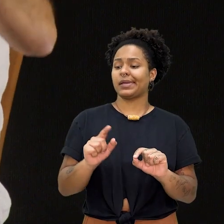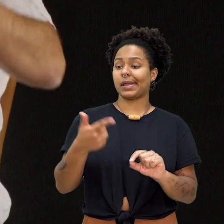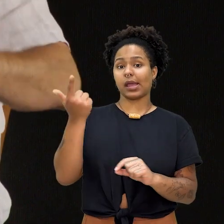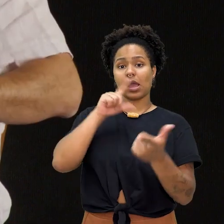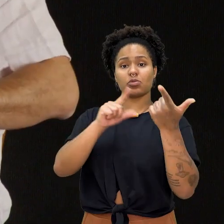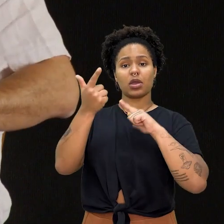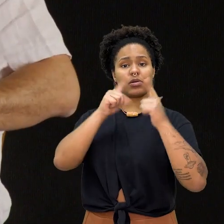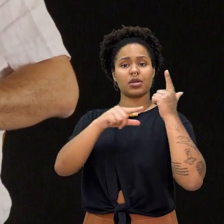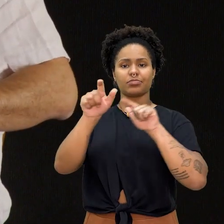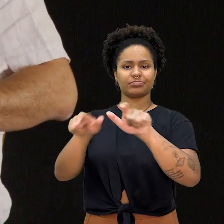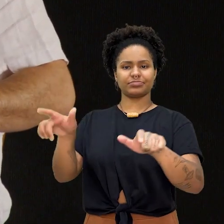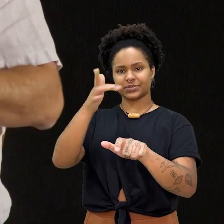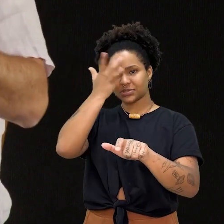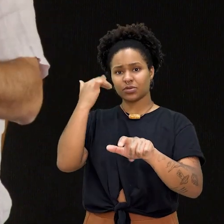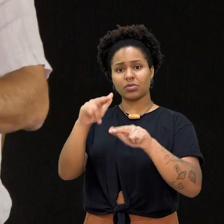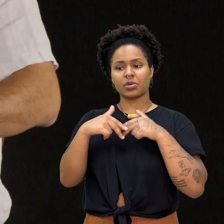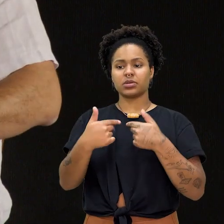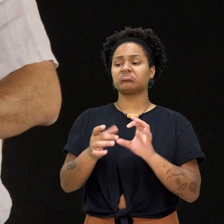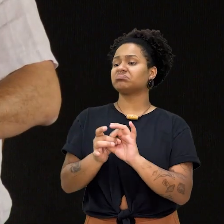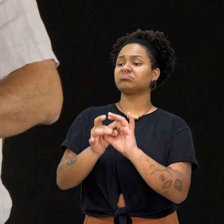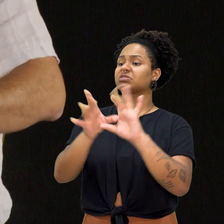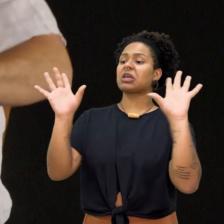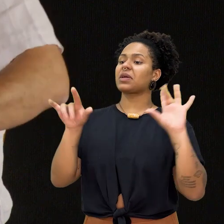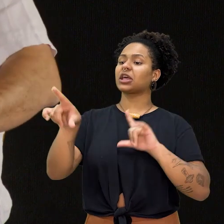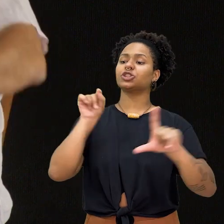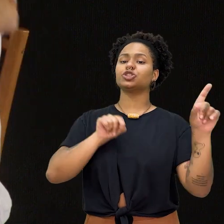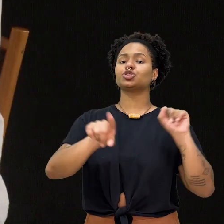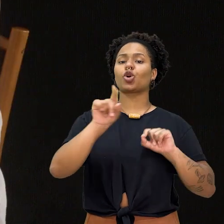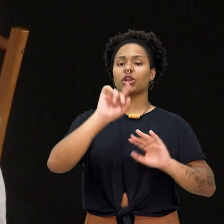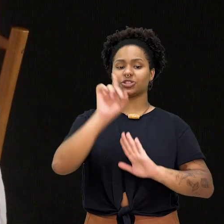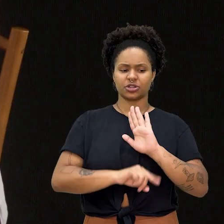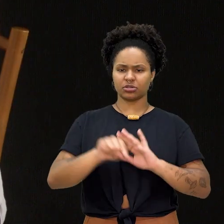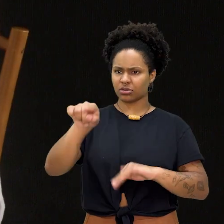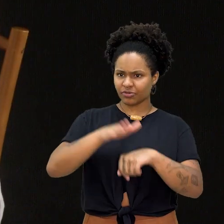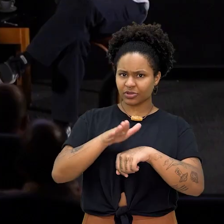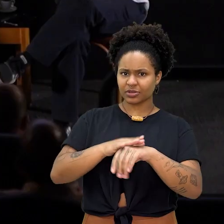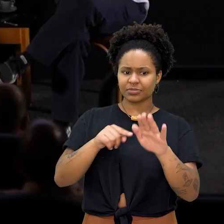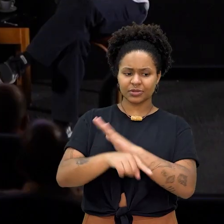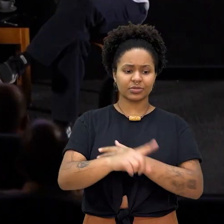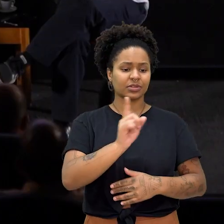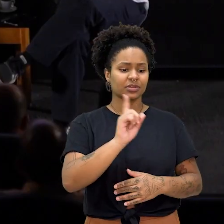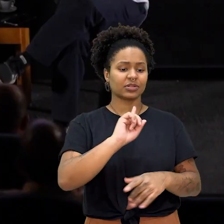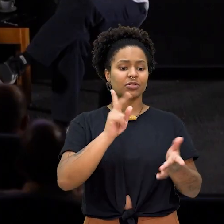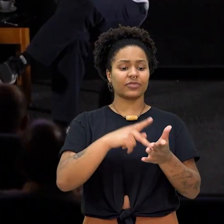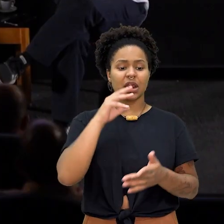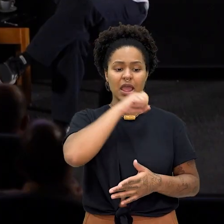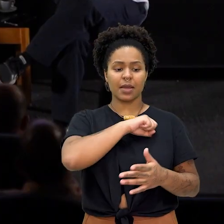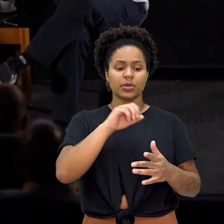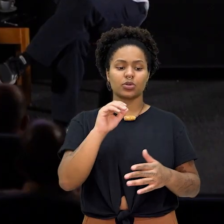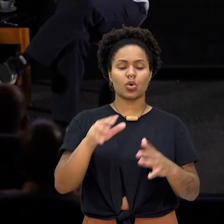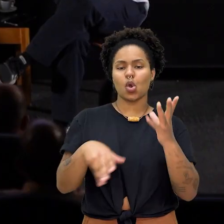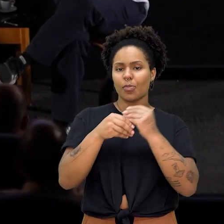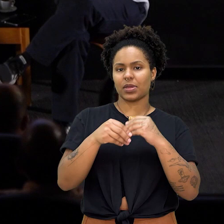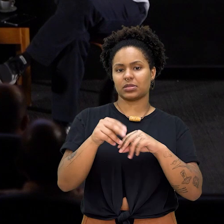um ganho, né, das pessoas no seu aumento de liberdade, no seu direito de escolha. Foi você que fez essa pergunta? Não, eu só queria fazer um breve comentário a